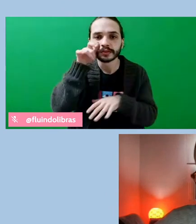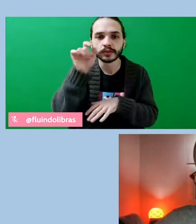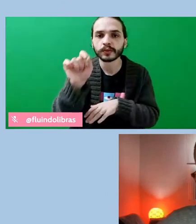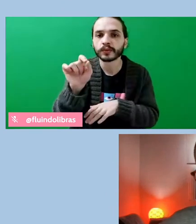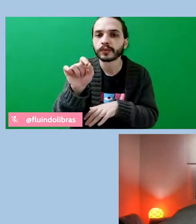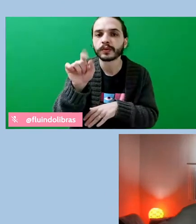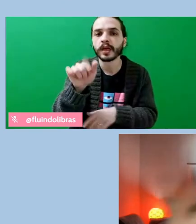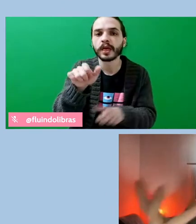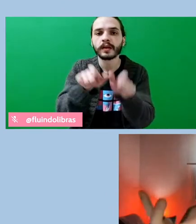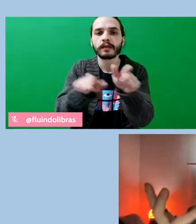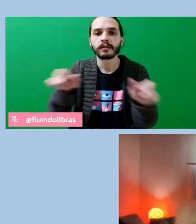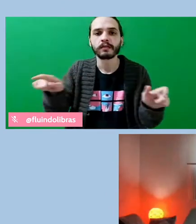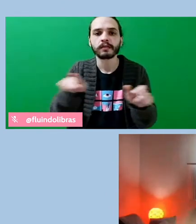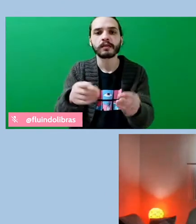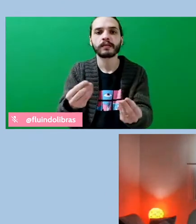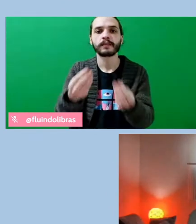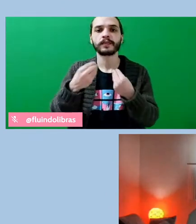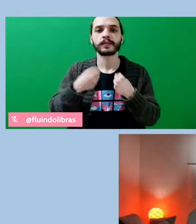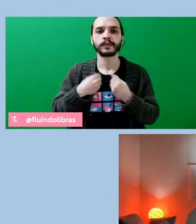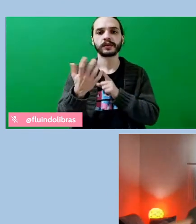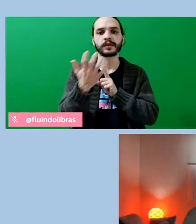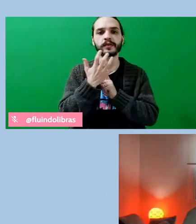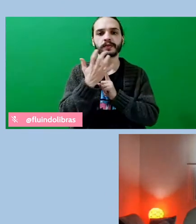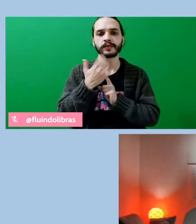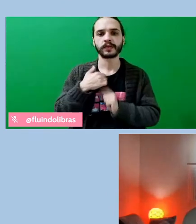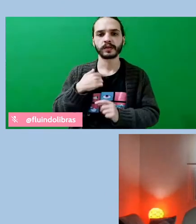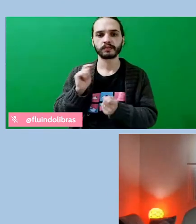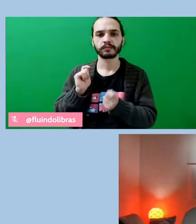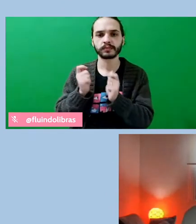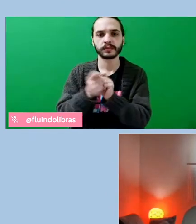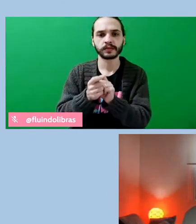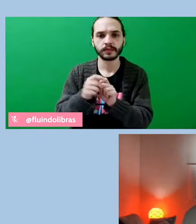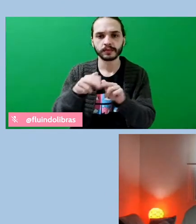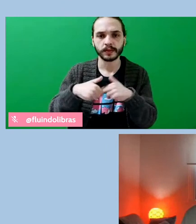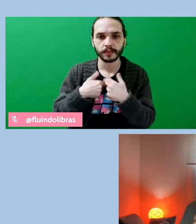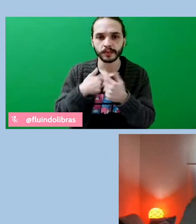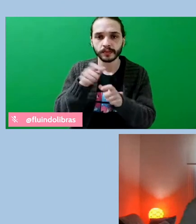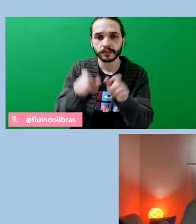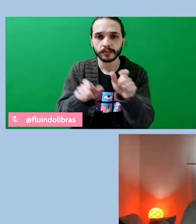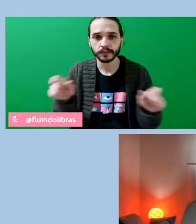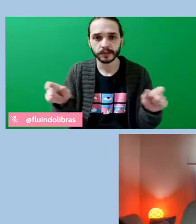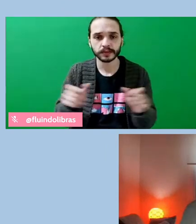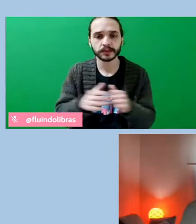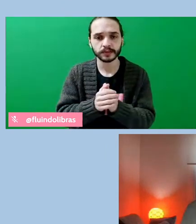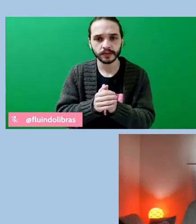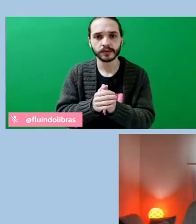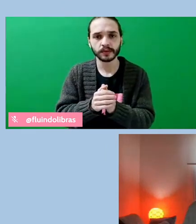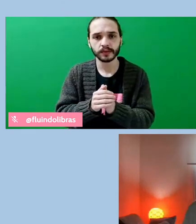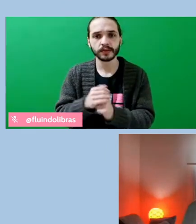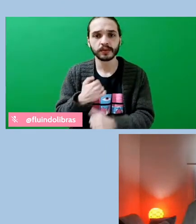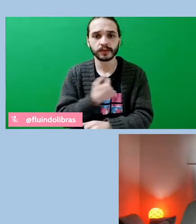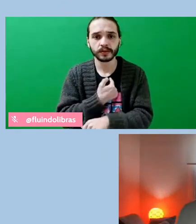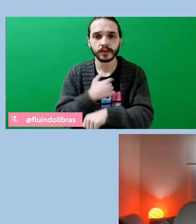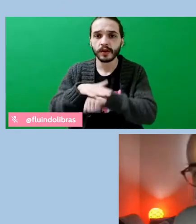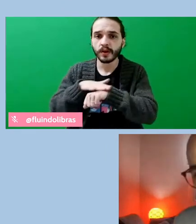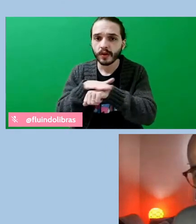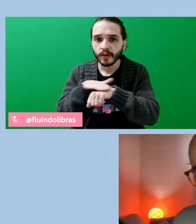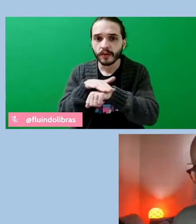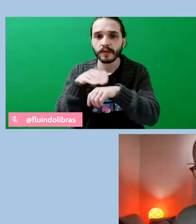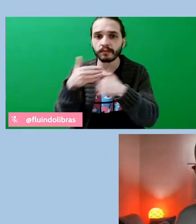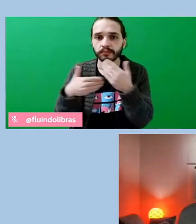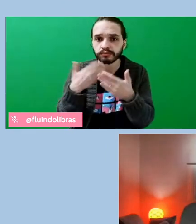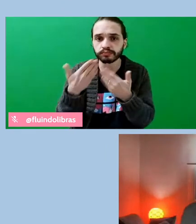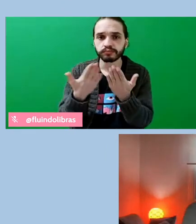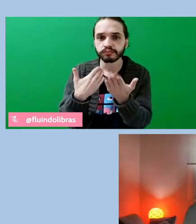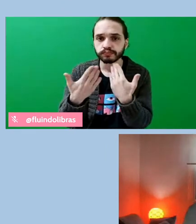te informar também, sabe? O Vida Invisível é totalmente informado pela relação com carinho. É a nossa conversa, é o que desperta interesse para